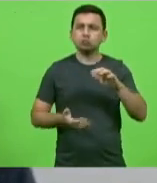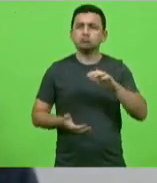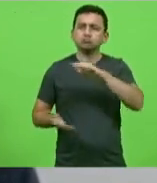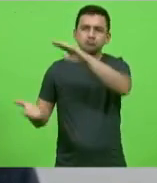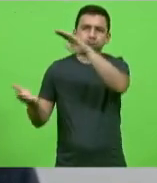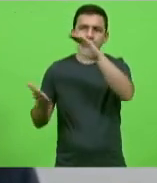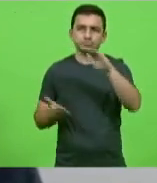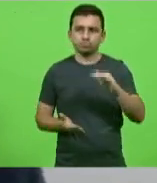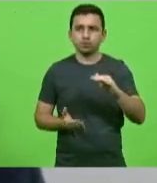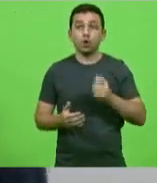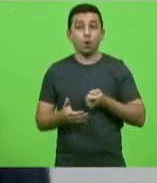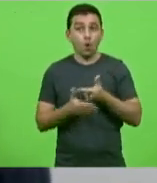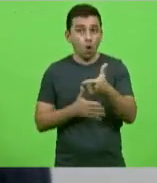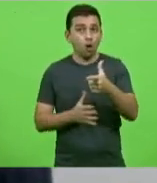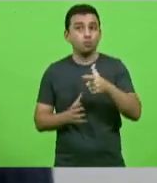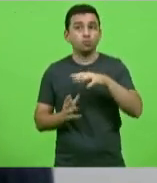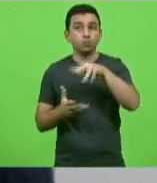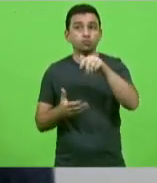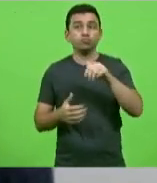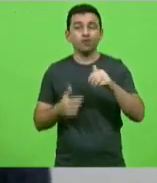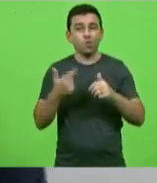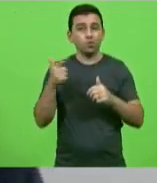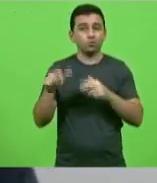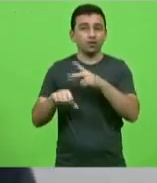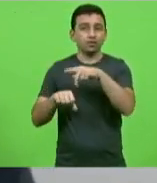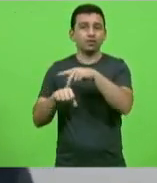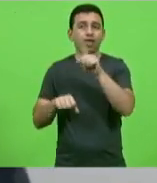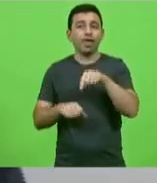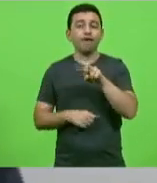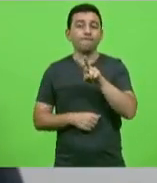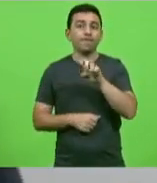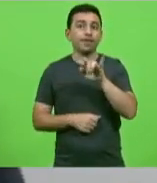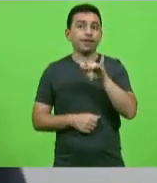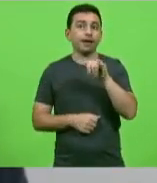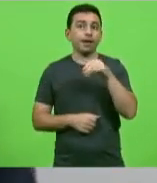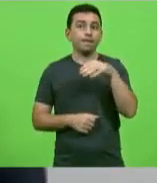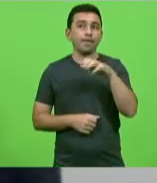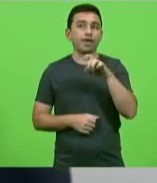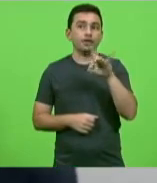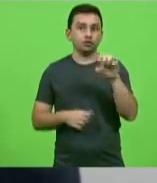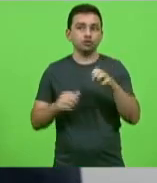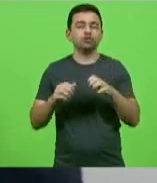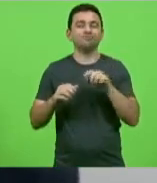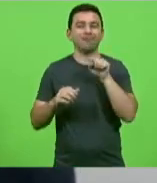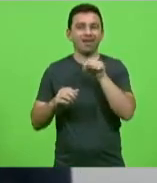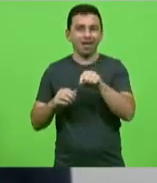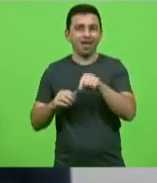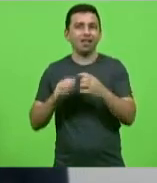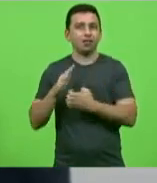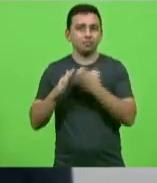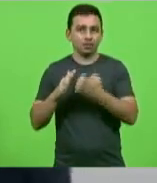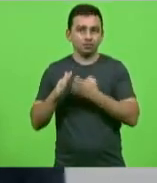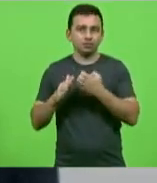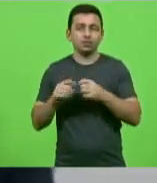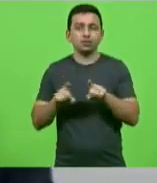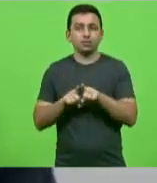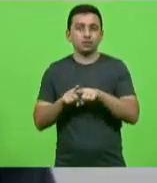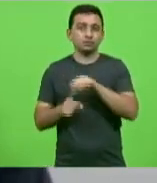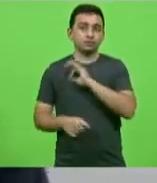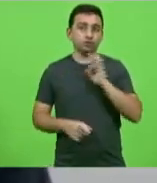destacar que a compra internacional foi intermediada pela Vegamed em um processo de importação da China. E